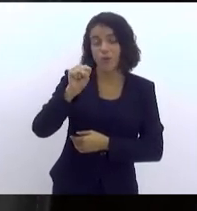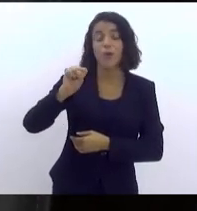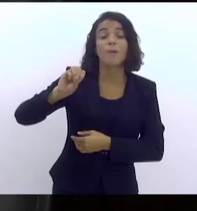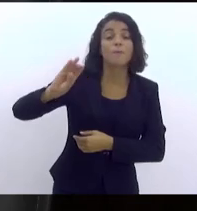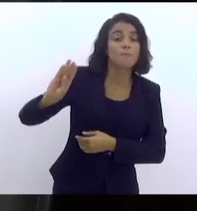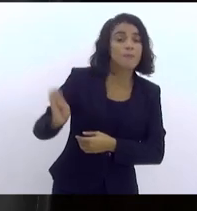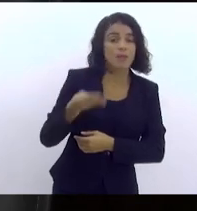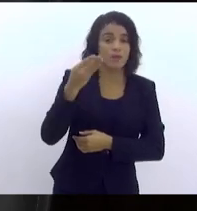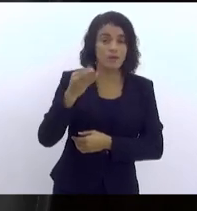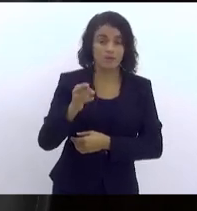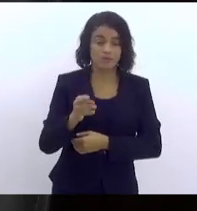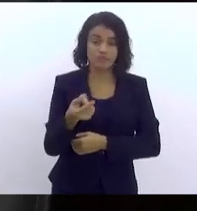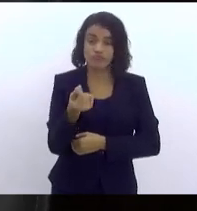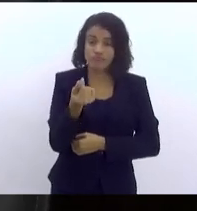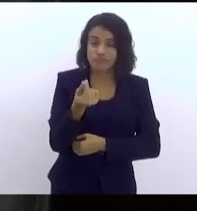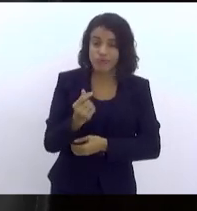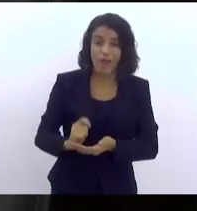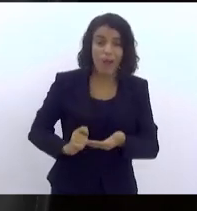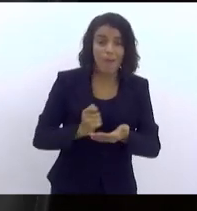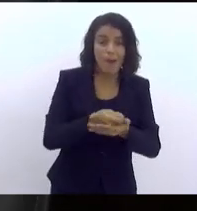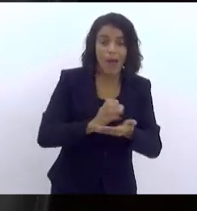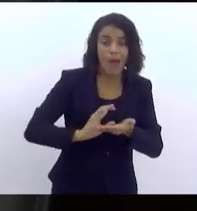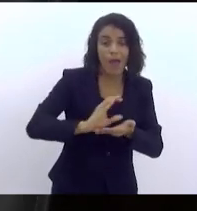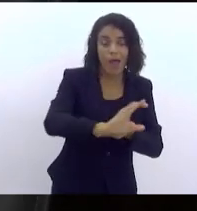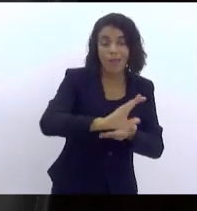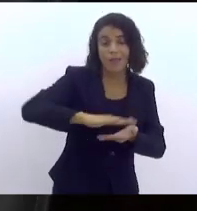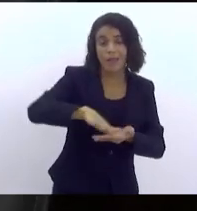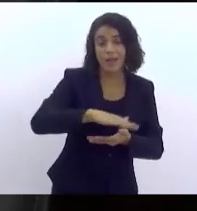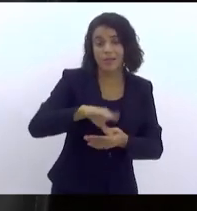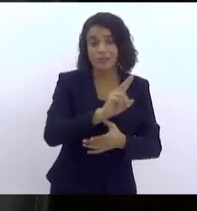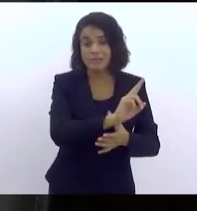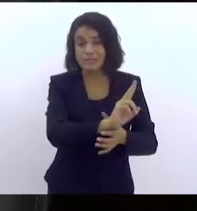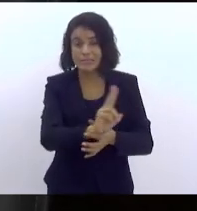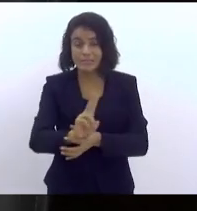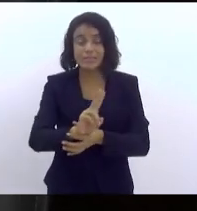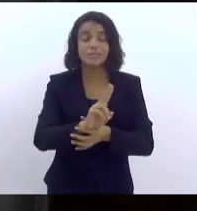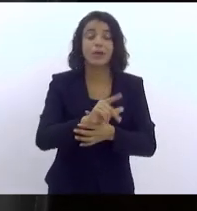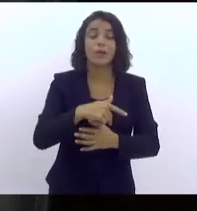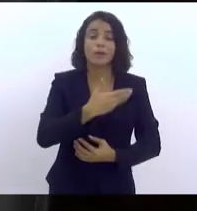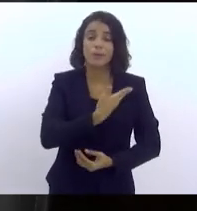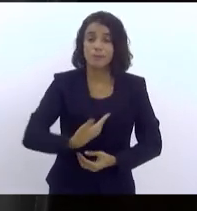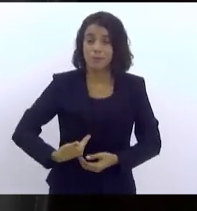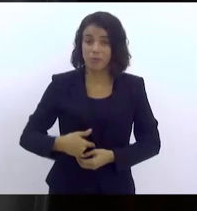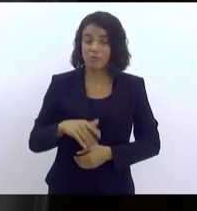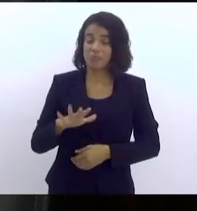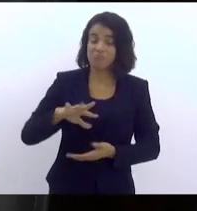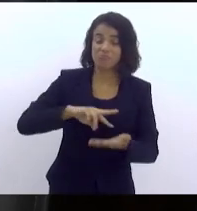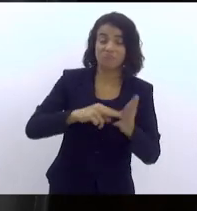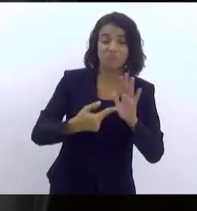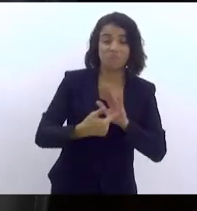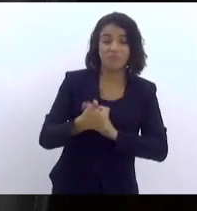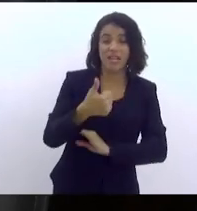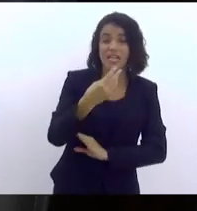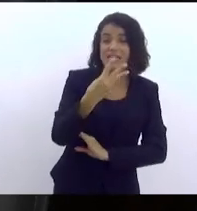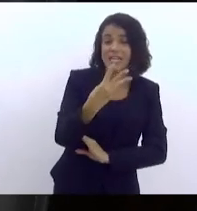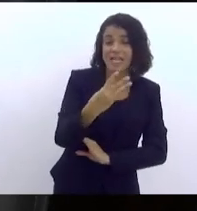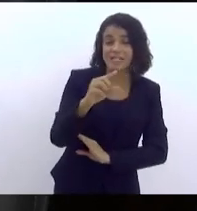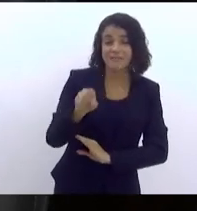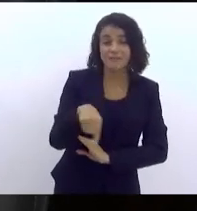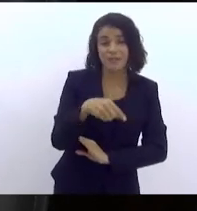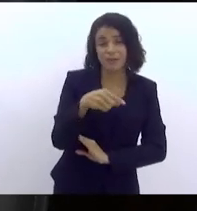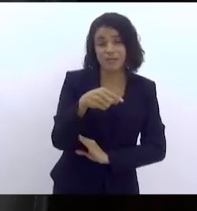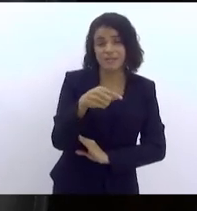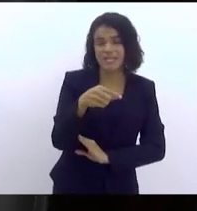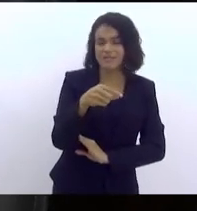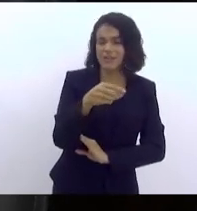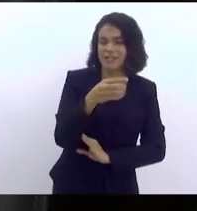de reais na área de segurança pública o valor corresponde a 16,3% do total